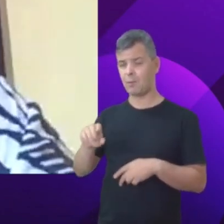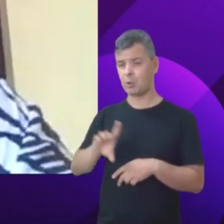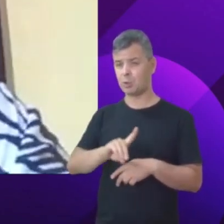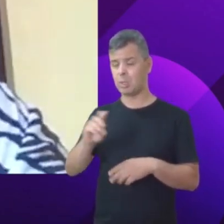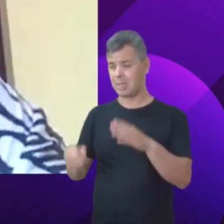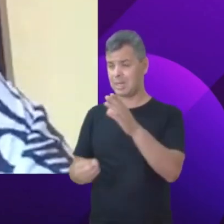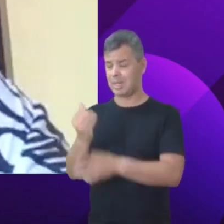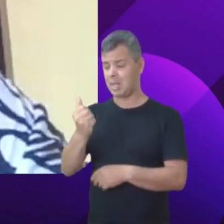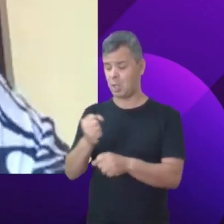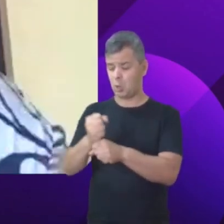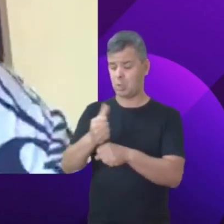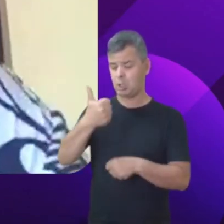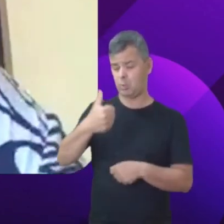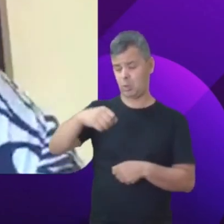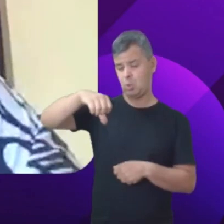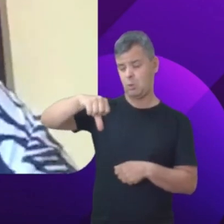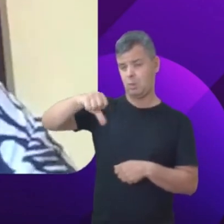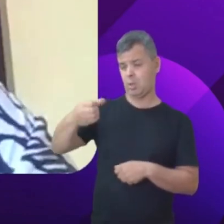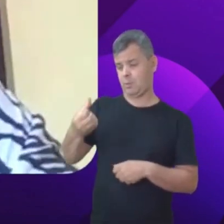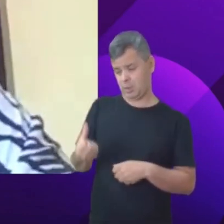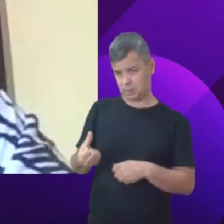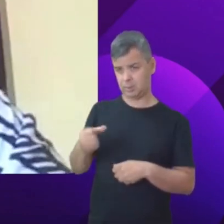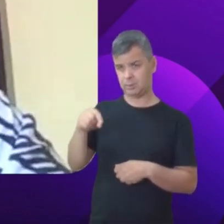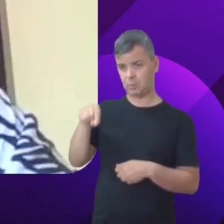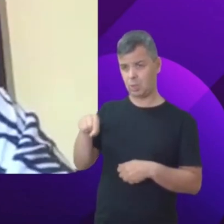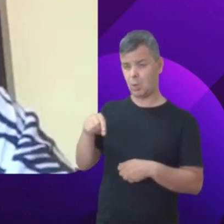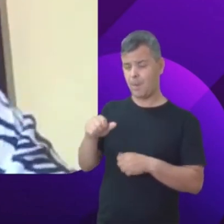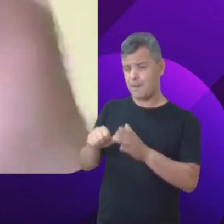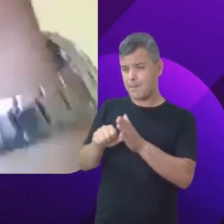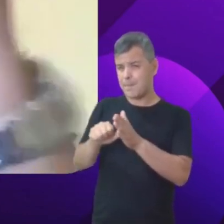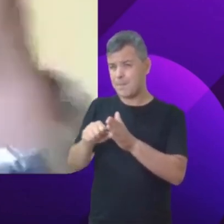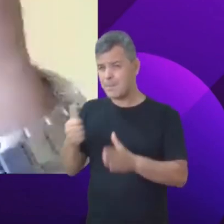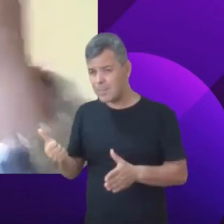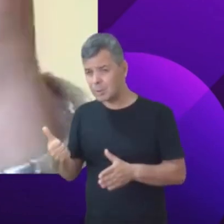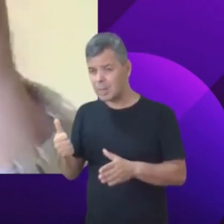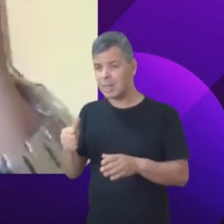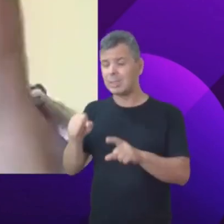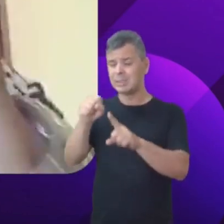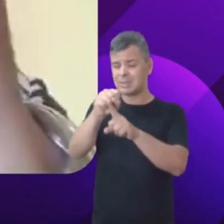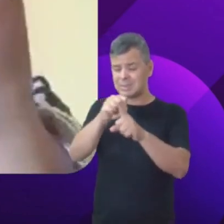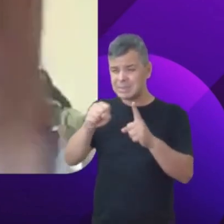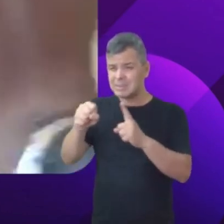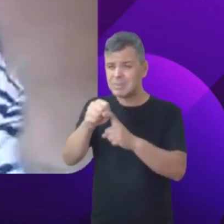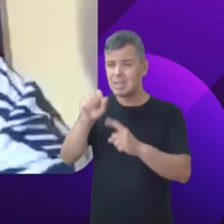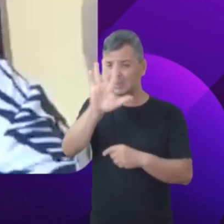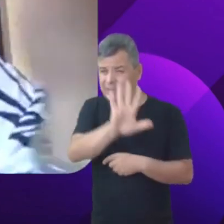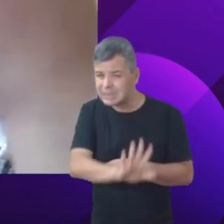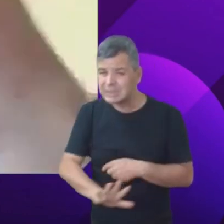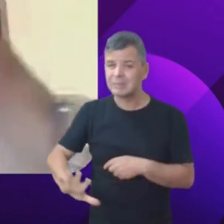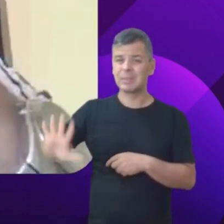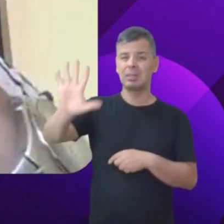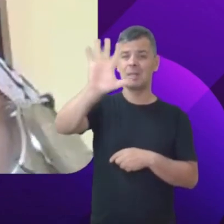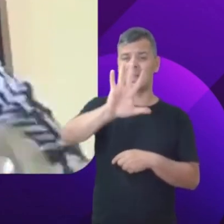data instituída em 96, na década de 90, durante o primeiro Seminário Nacional, que na época se